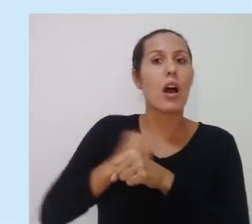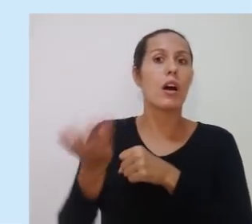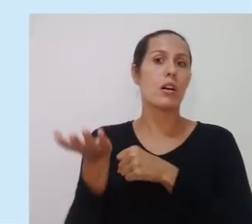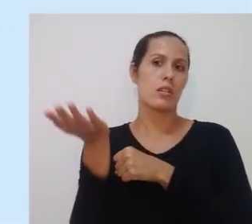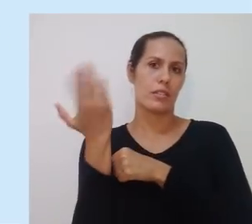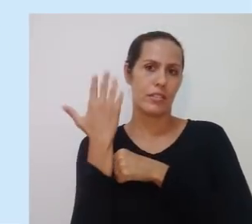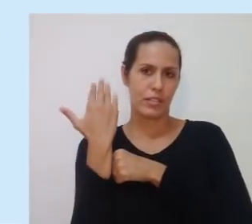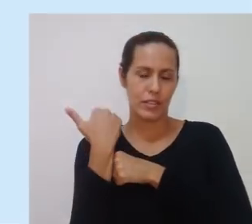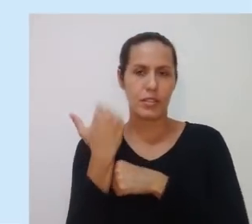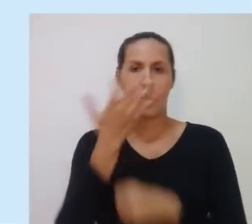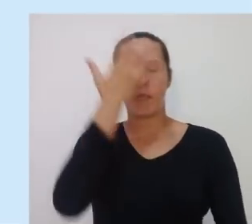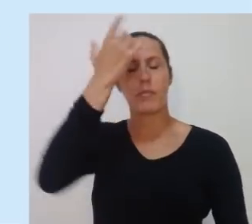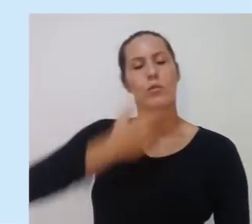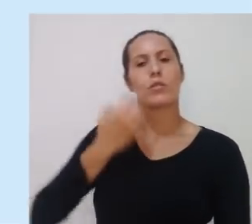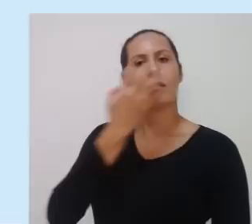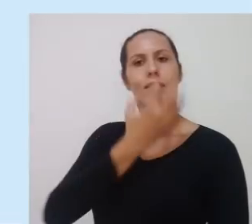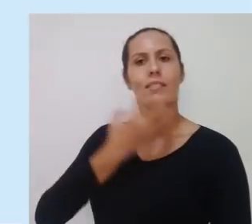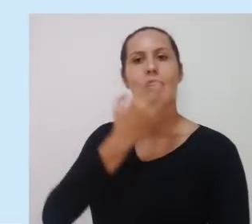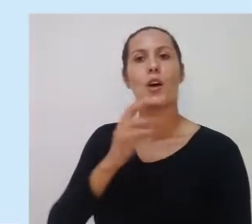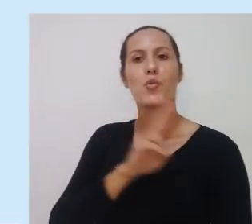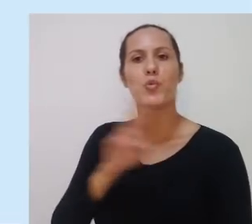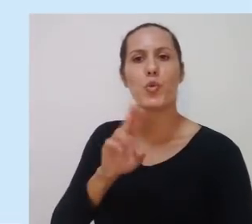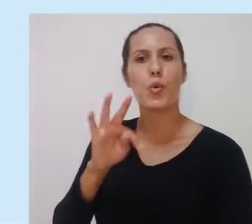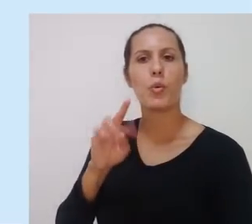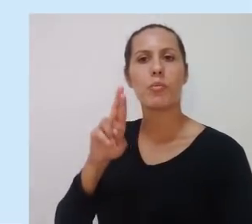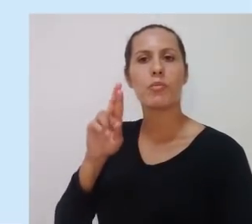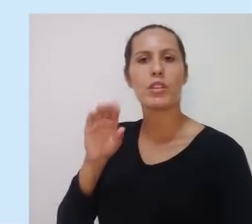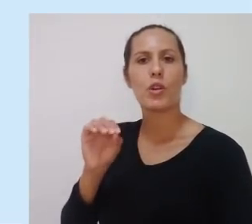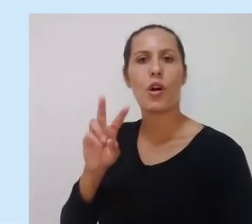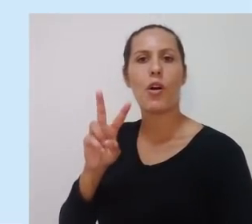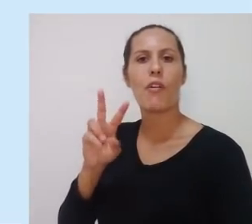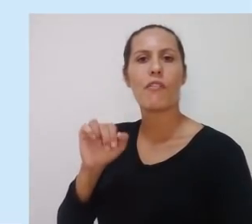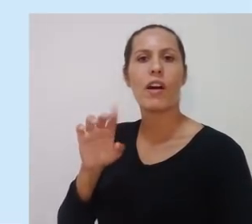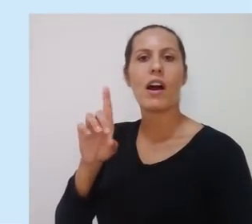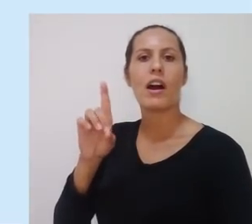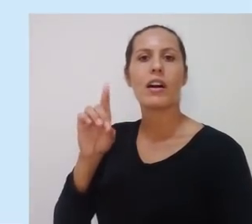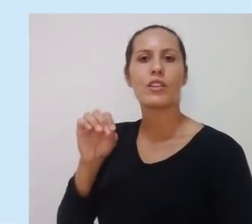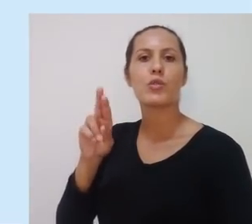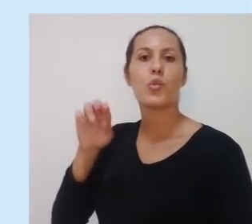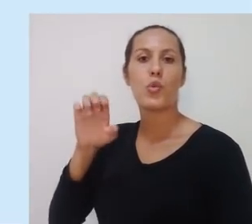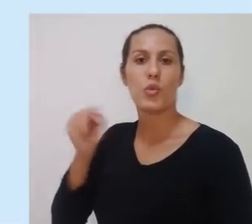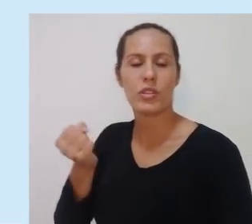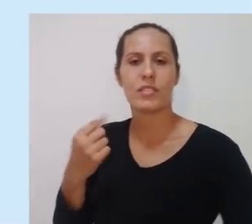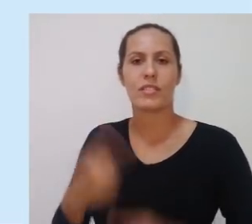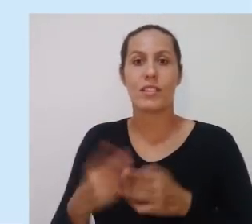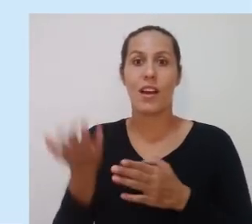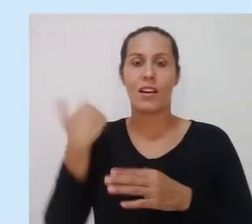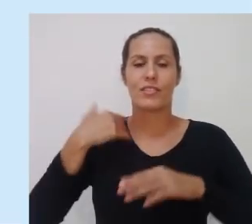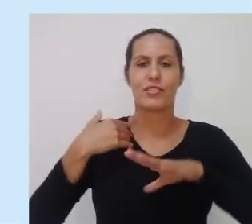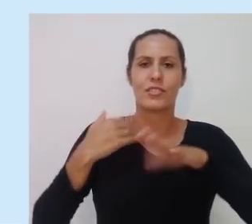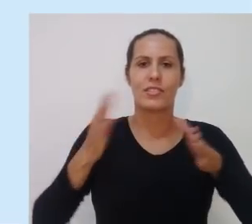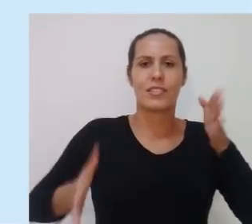1300. E os cantadores do trovadorismo eram os trovadores.